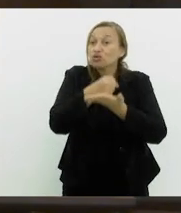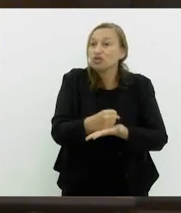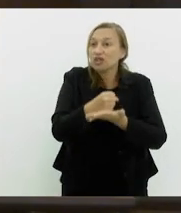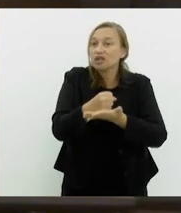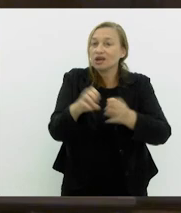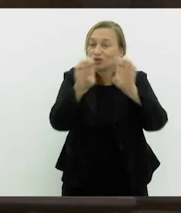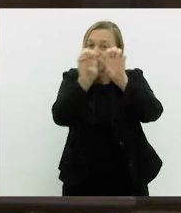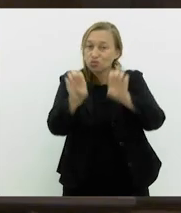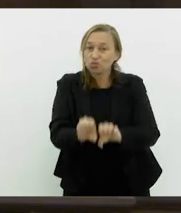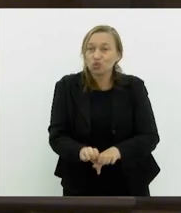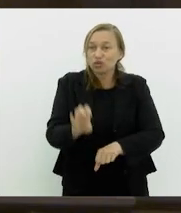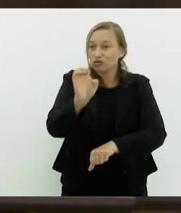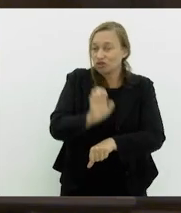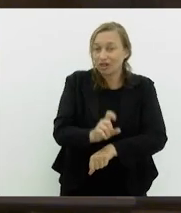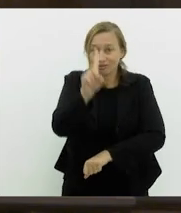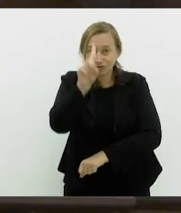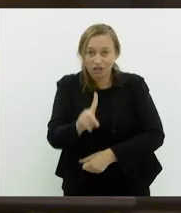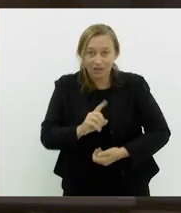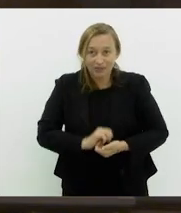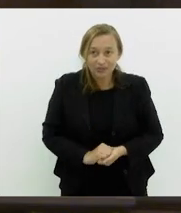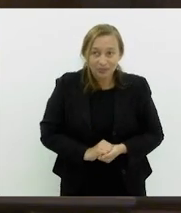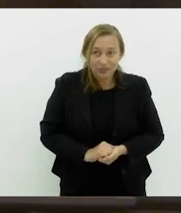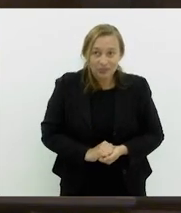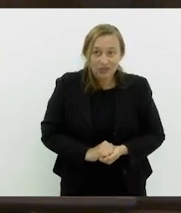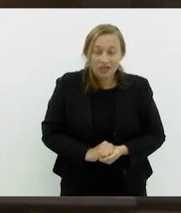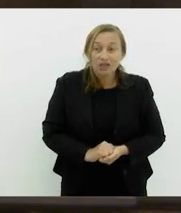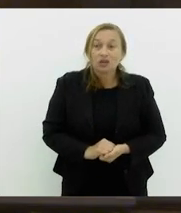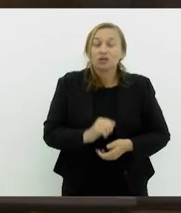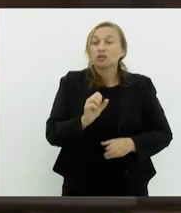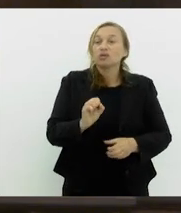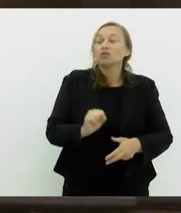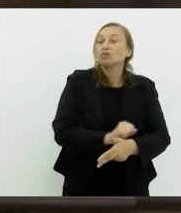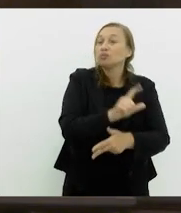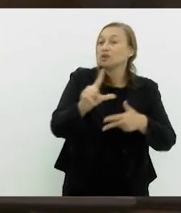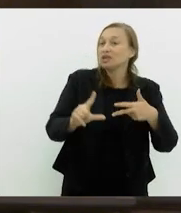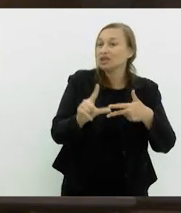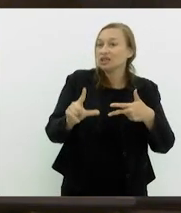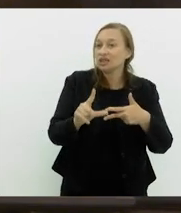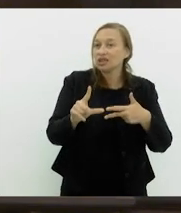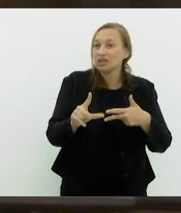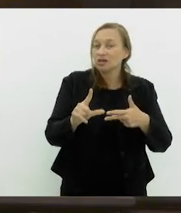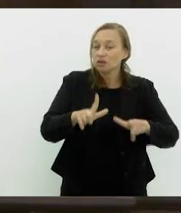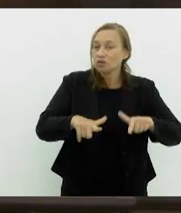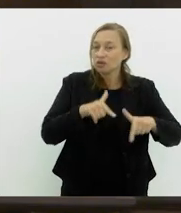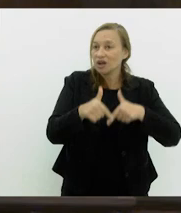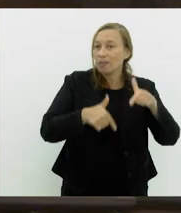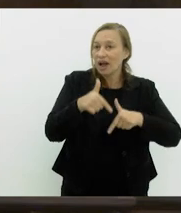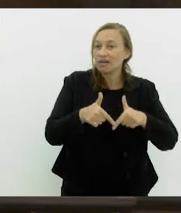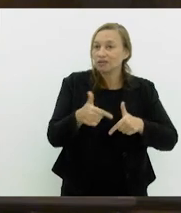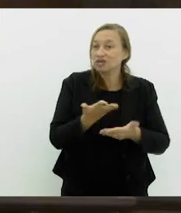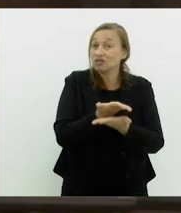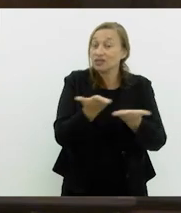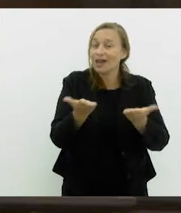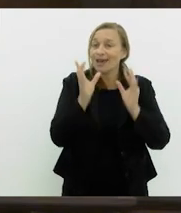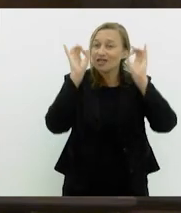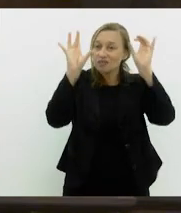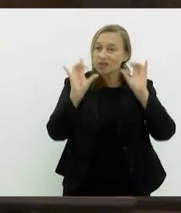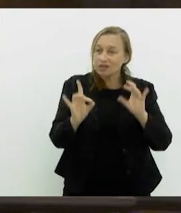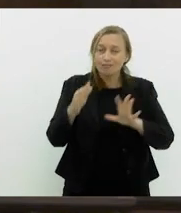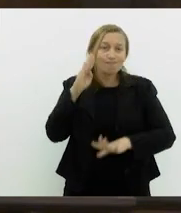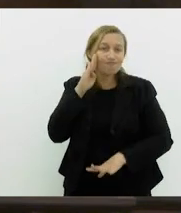Estado de Direito. No âmbito do Poder Legislativo, a atuação de vocês é especialmente